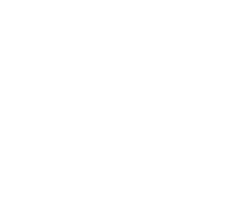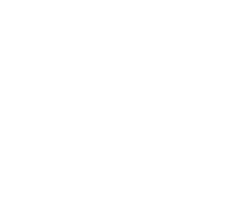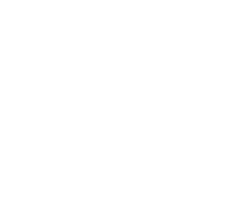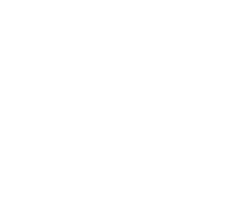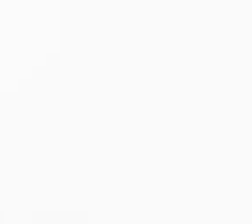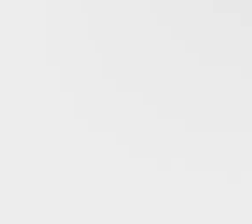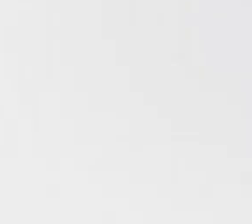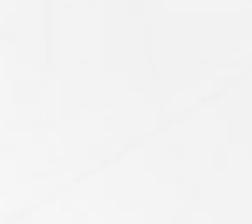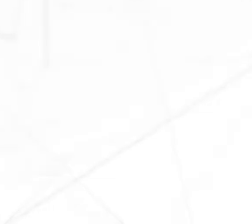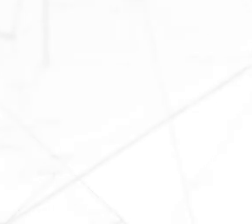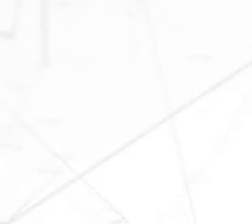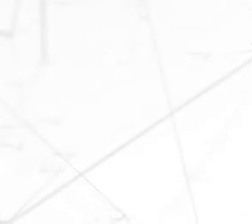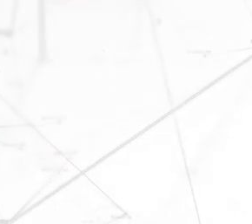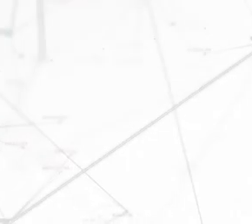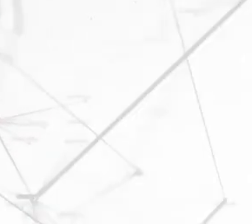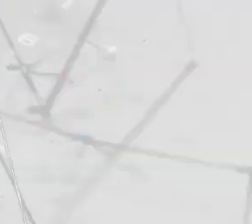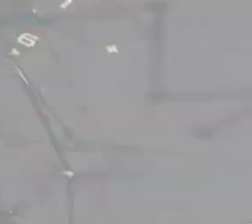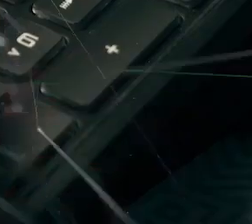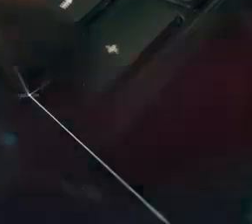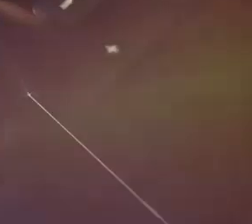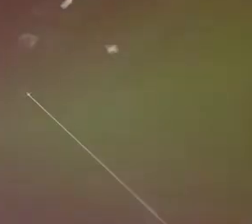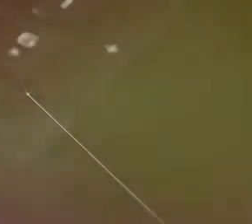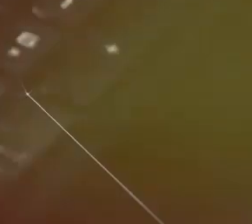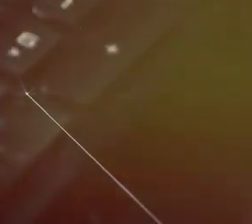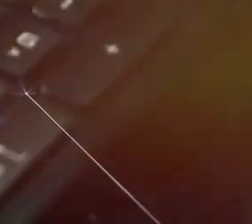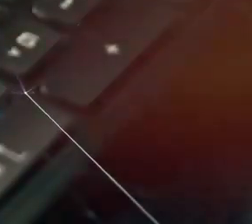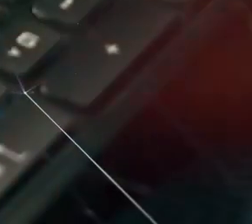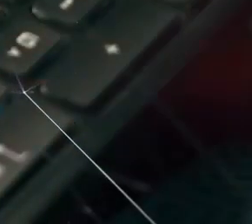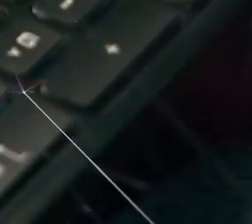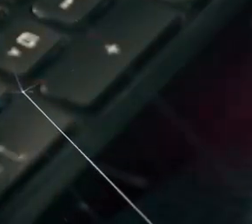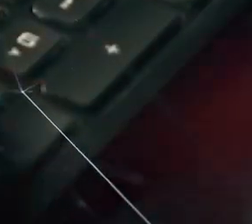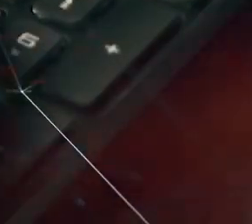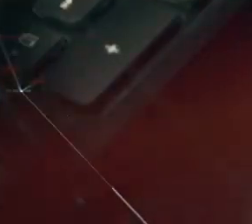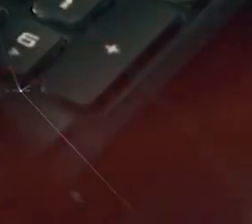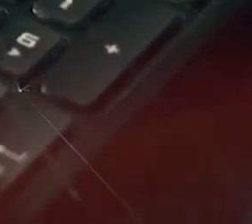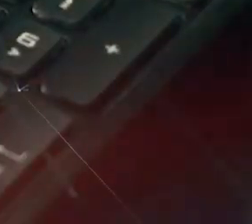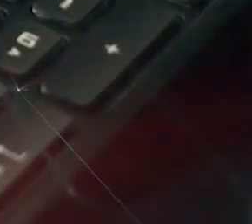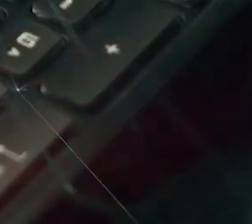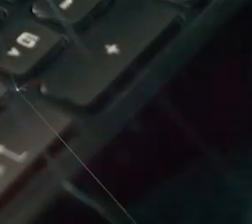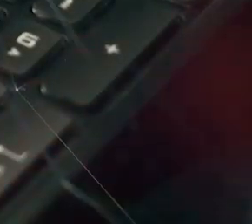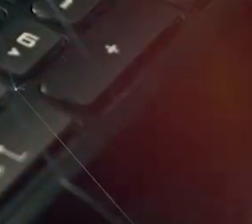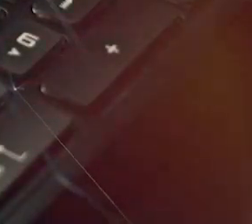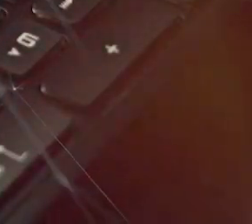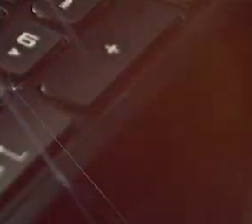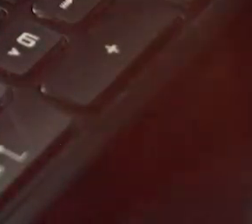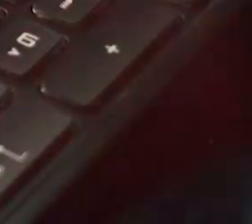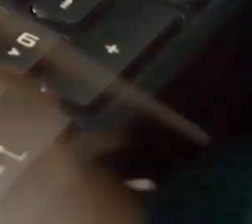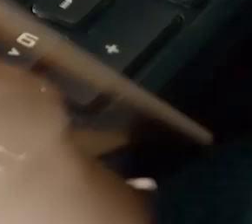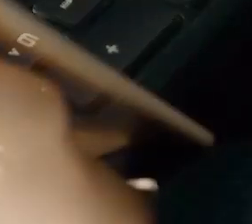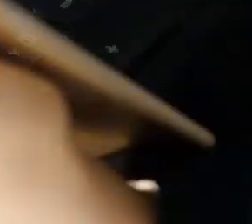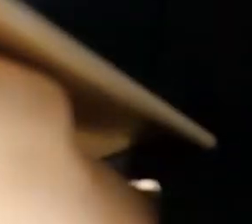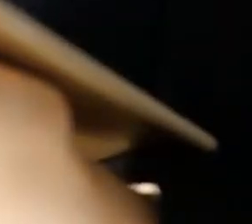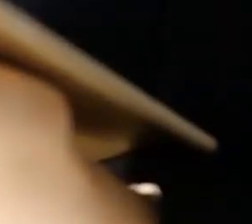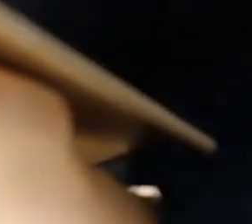Contratos RH é uma empresa especializada em gestão de recursos humanos, com experiência em recrutamento e seleção de profissionais de todas as áreas. Nosso foco